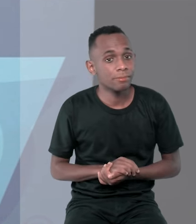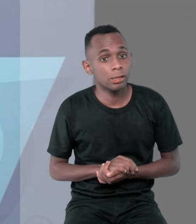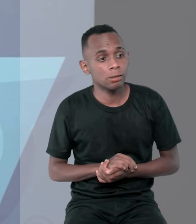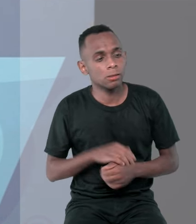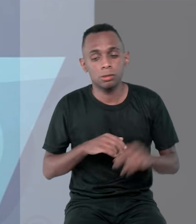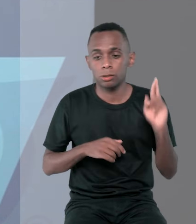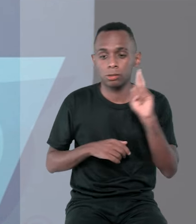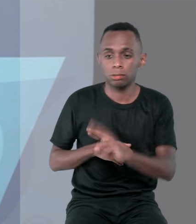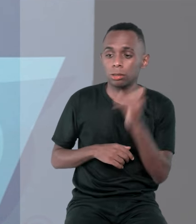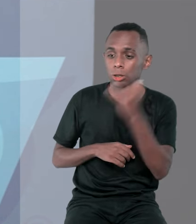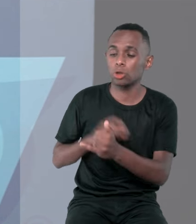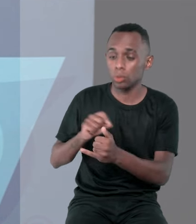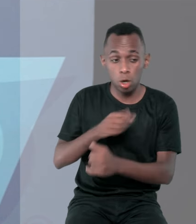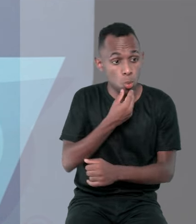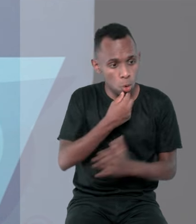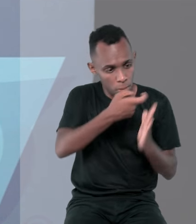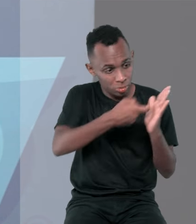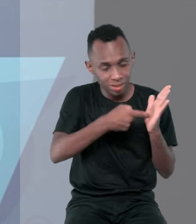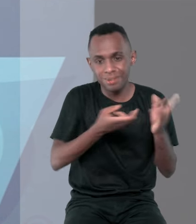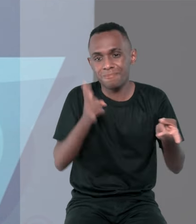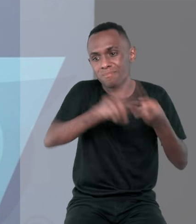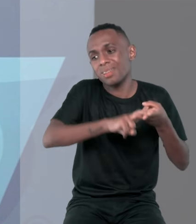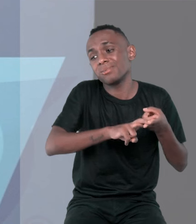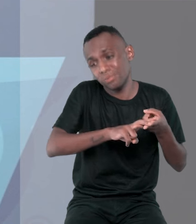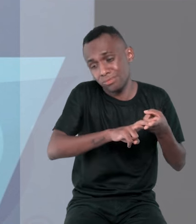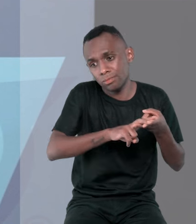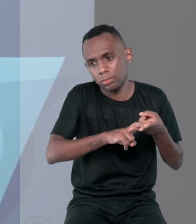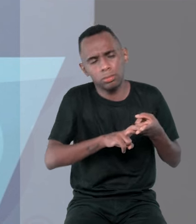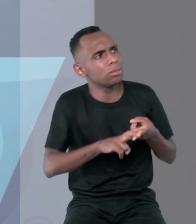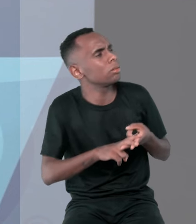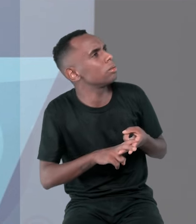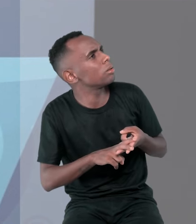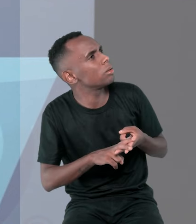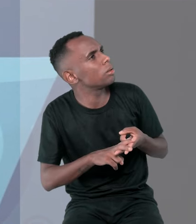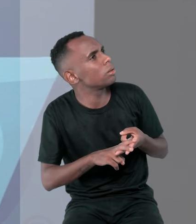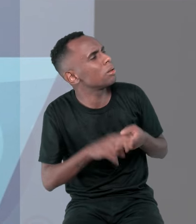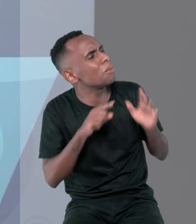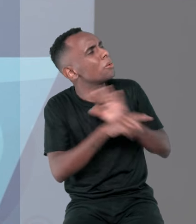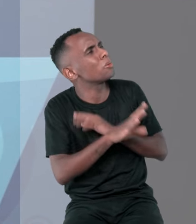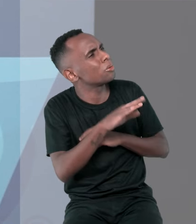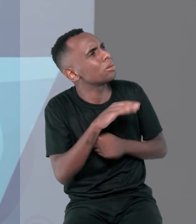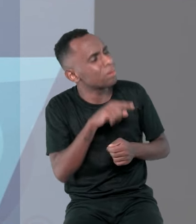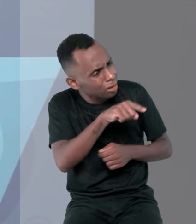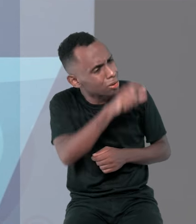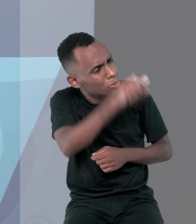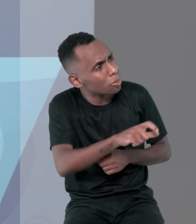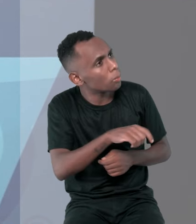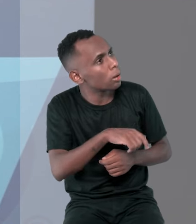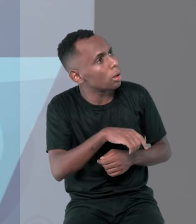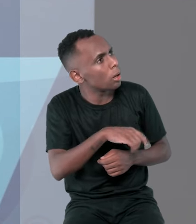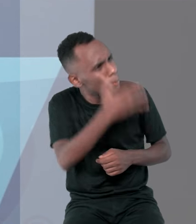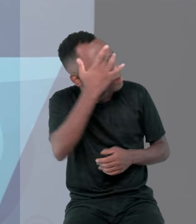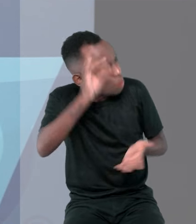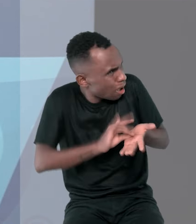Você disse que Raskolnikov ia ser preso. Peterson te olhou e depois perguntou se Raskolnikov era uma pessoa